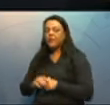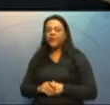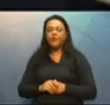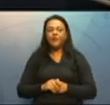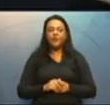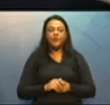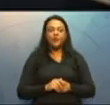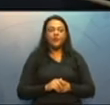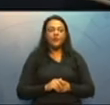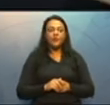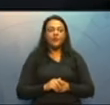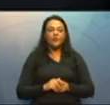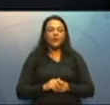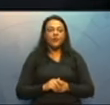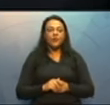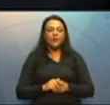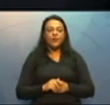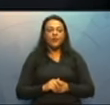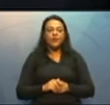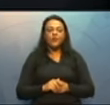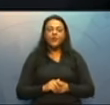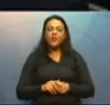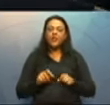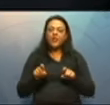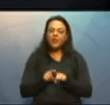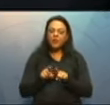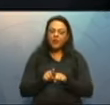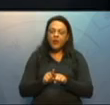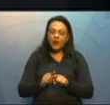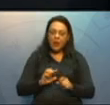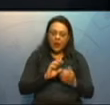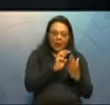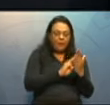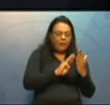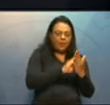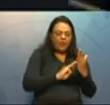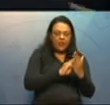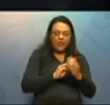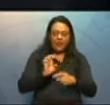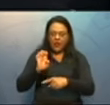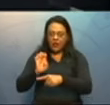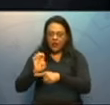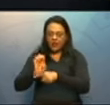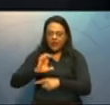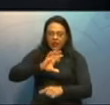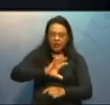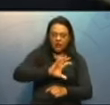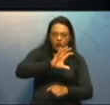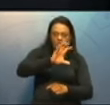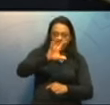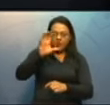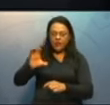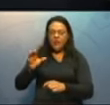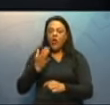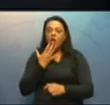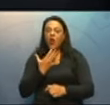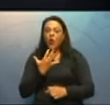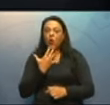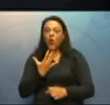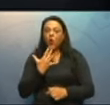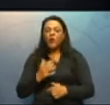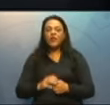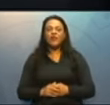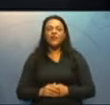estados vizinhos utilizando as cores diferentes. Gostaram? Viram como assim fica bem